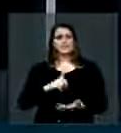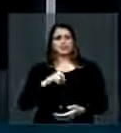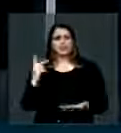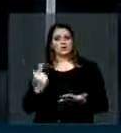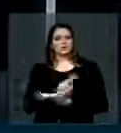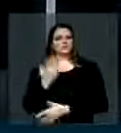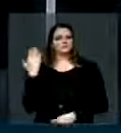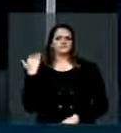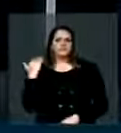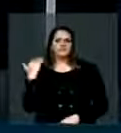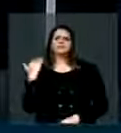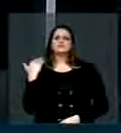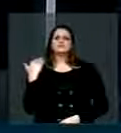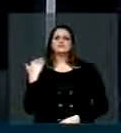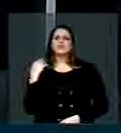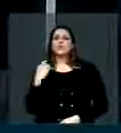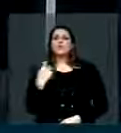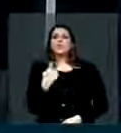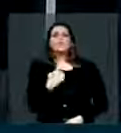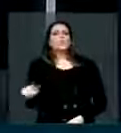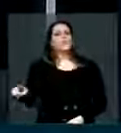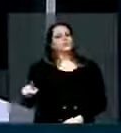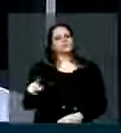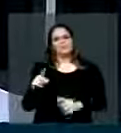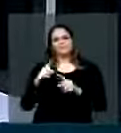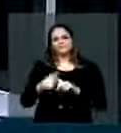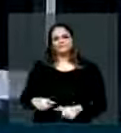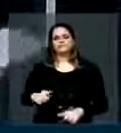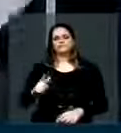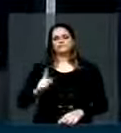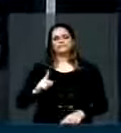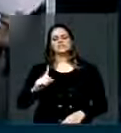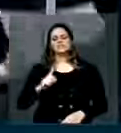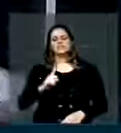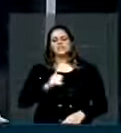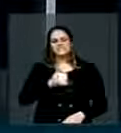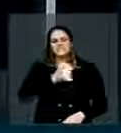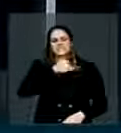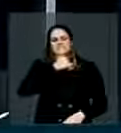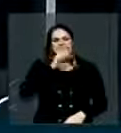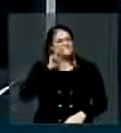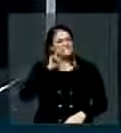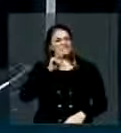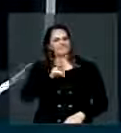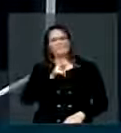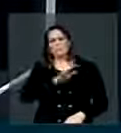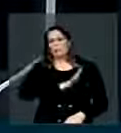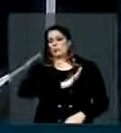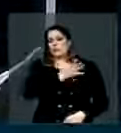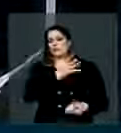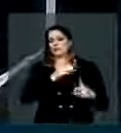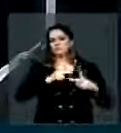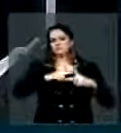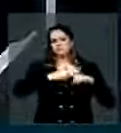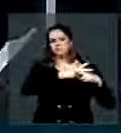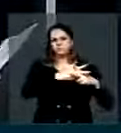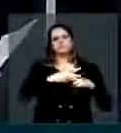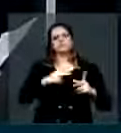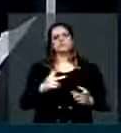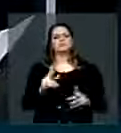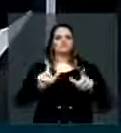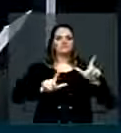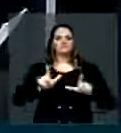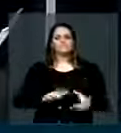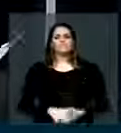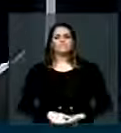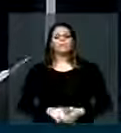com que na última rodada do Campeonato Brasileiro nós tivéssemos cenas lamentáveis como a que nós presenciamos.